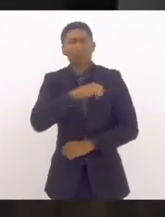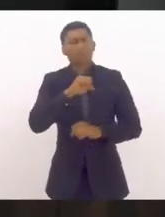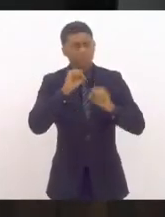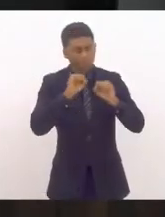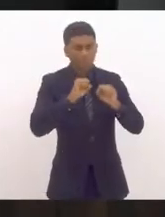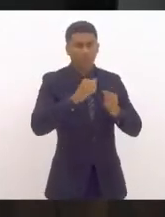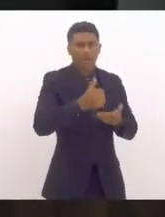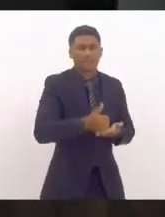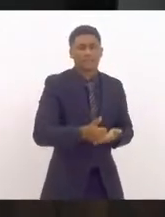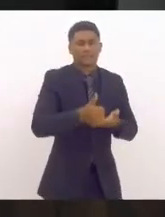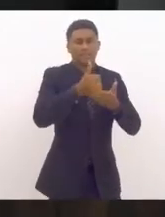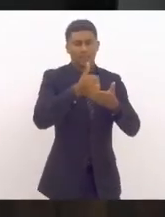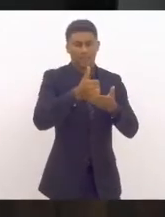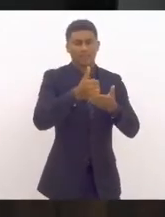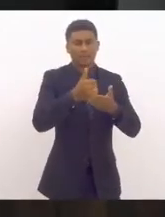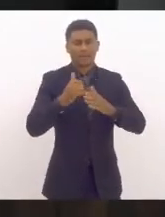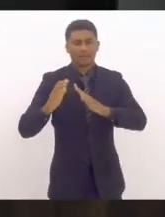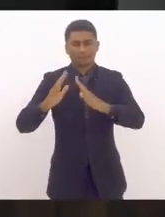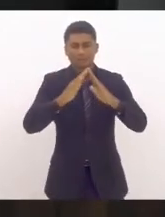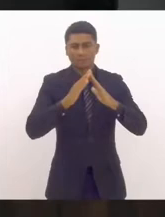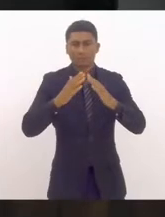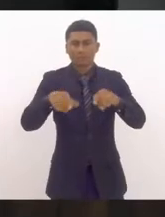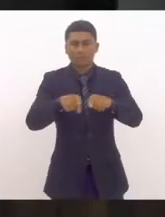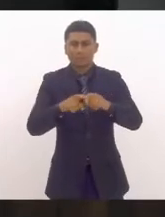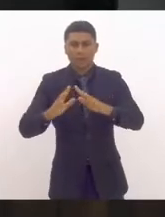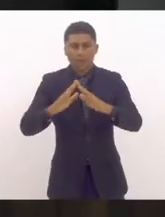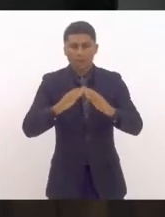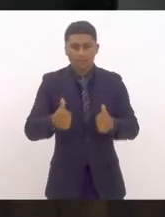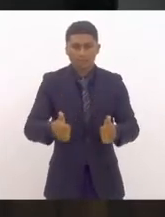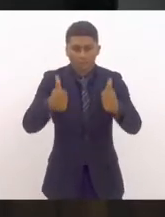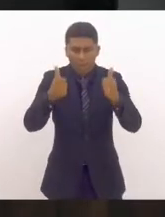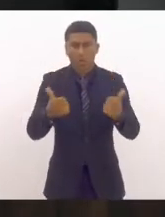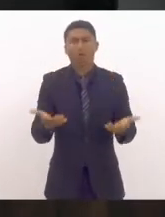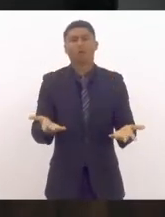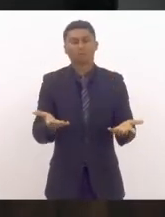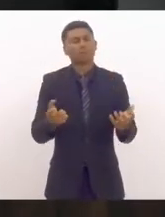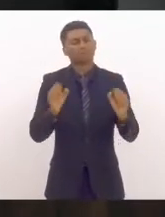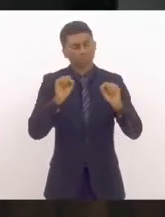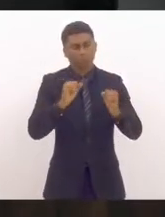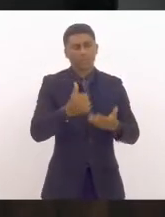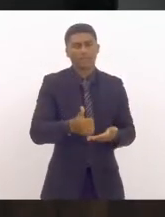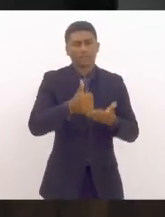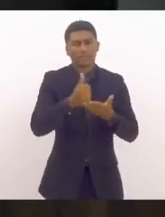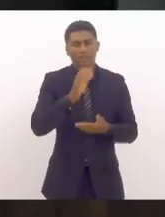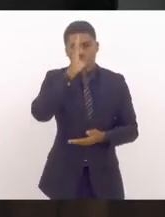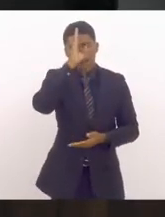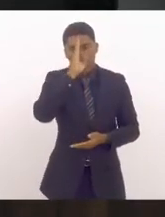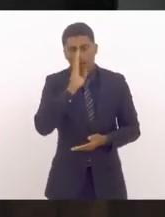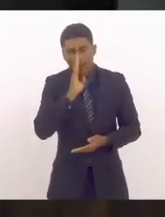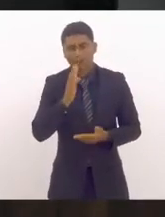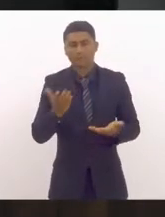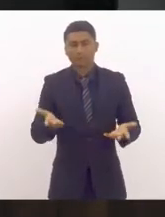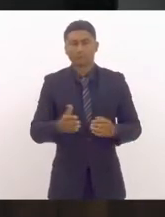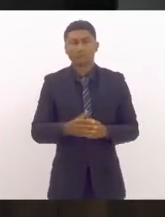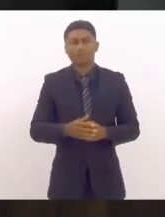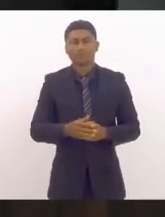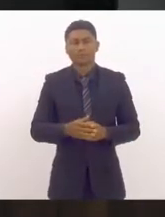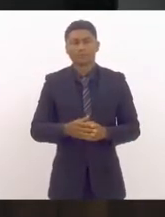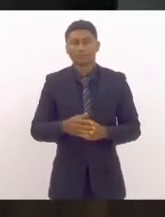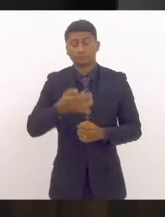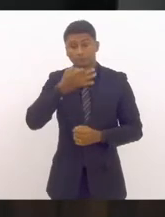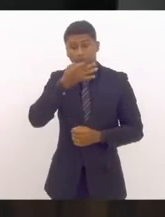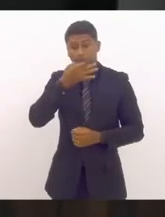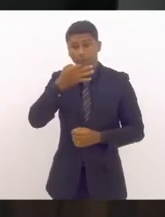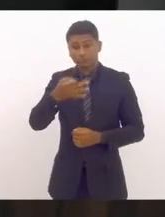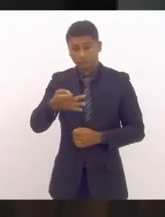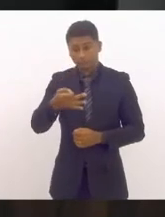de habitação de interesse social e à melhoria habitacional pública e gratuita e dá outras providências. Pareceres da